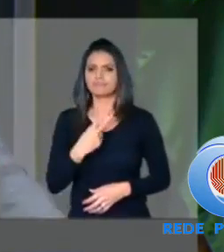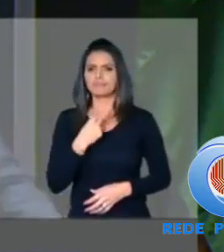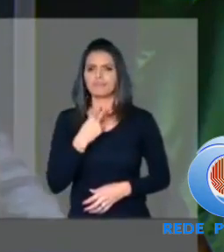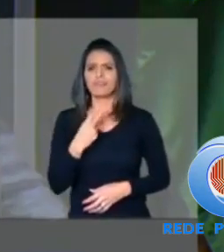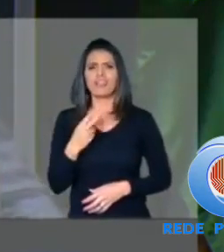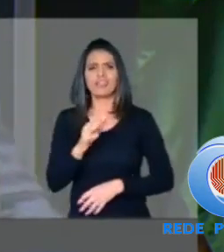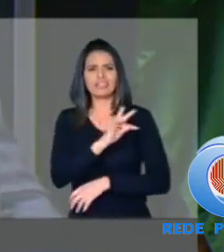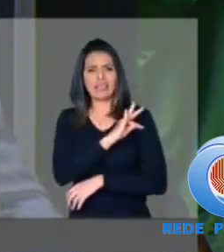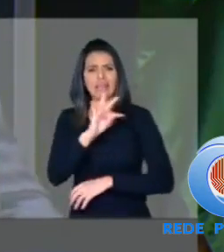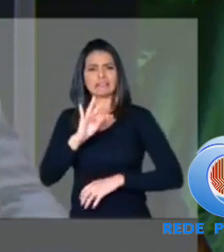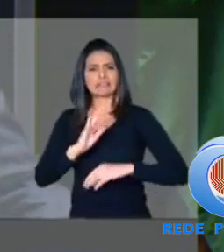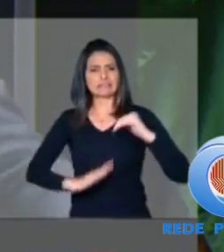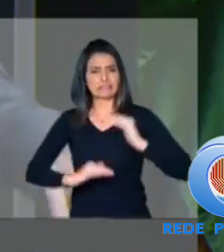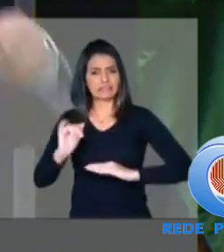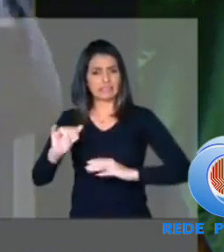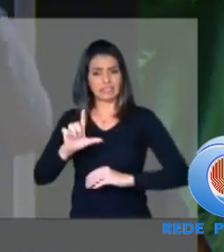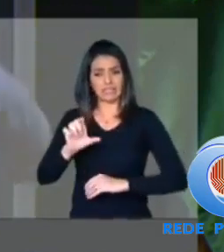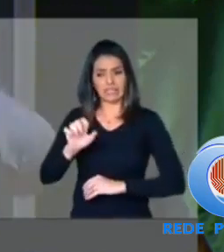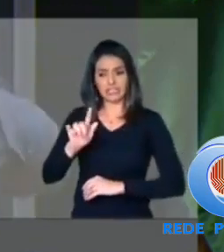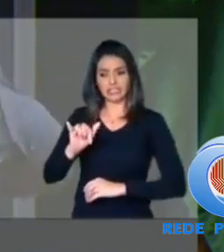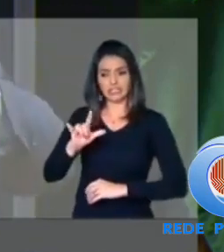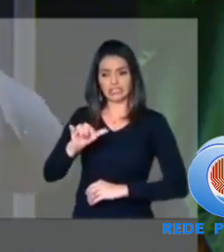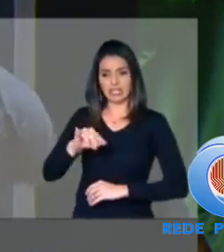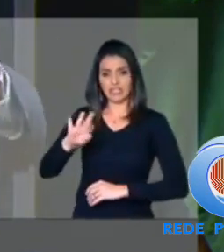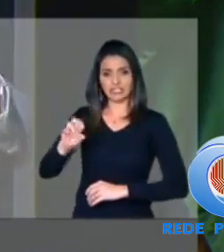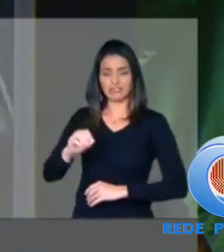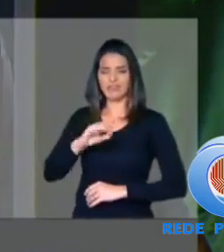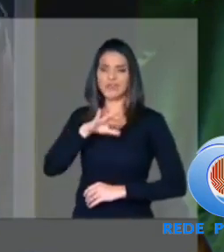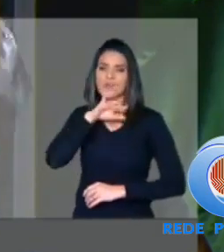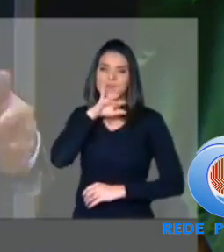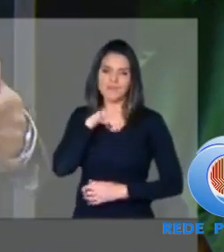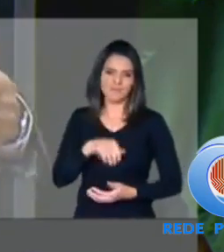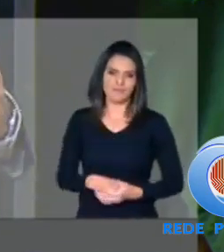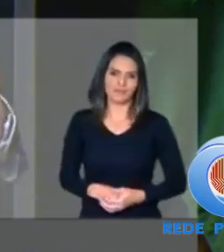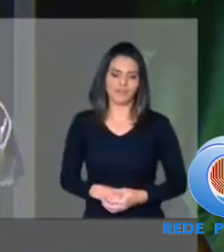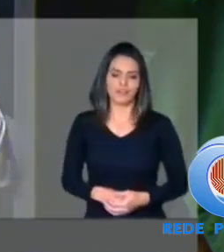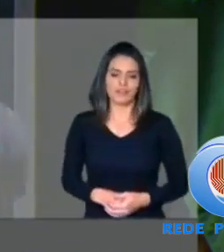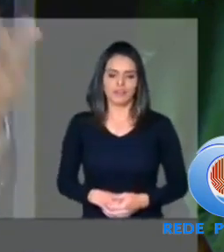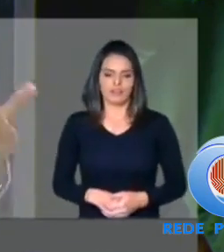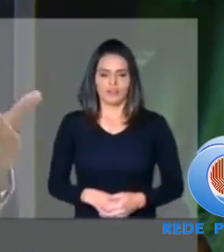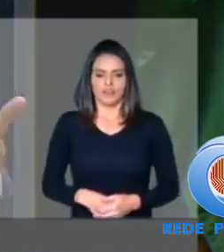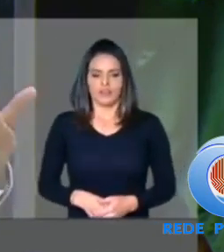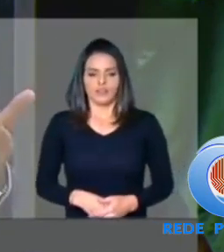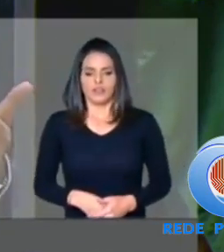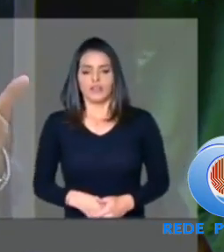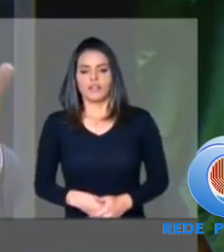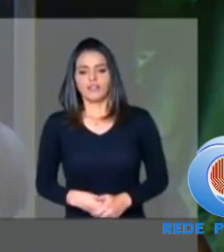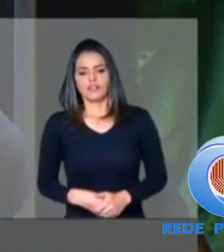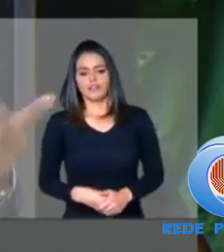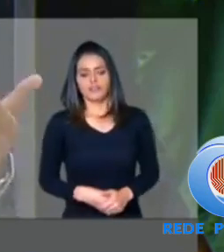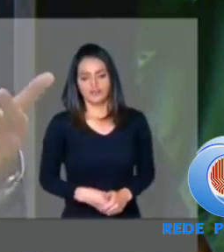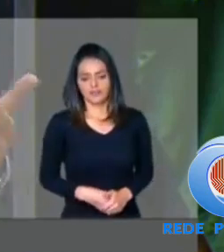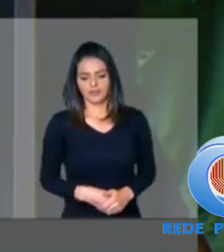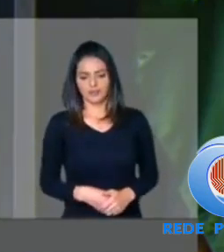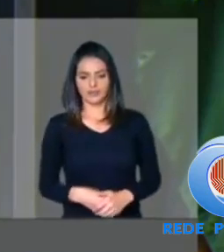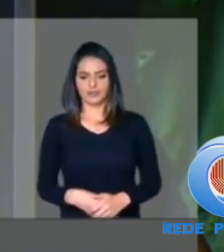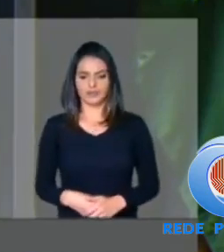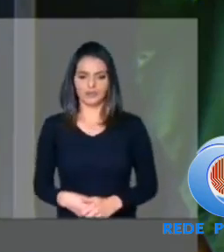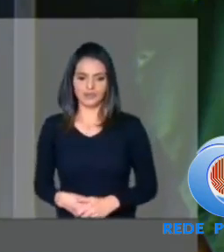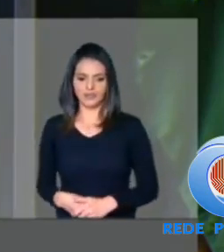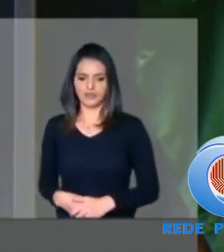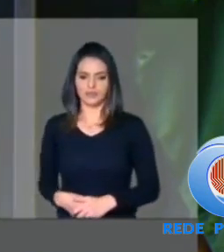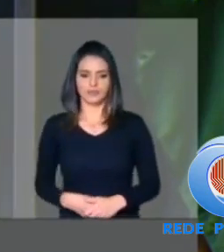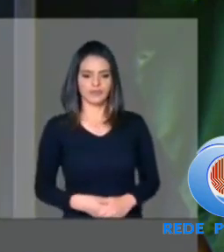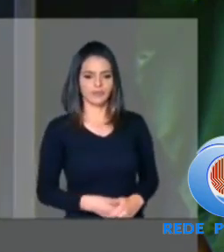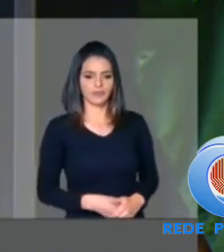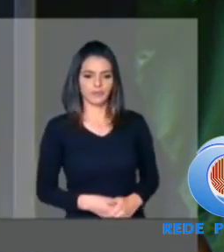péssima técnica legislativa, invocando um princípio que não existe, que é